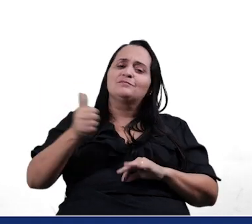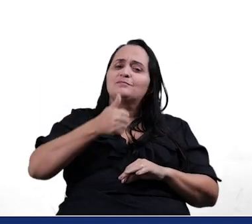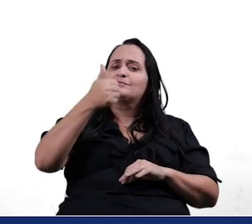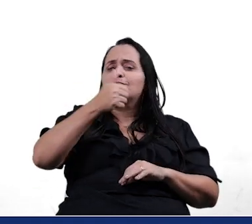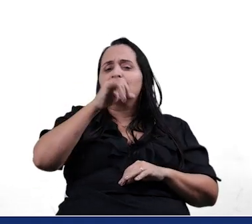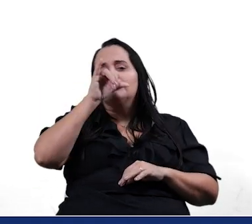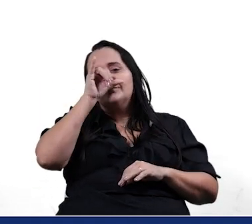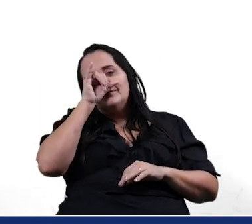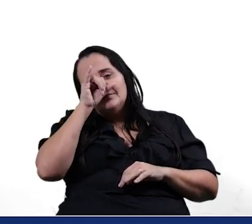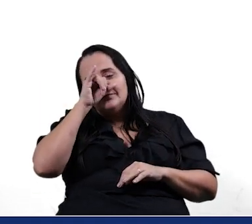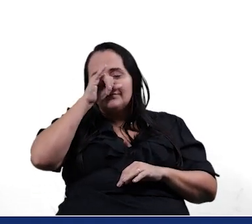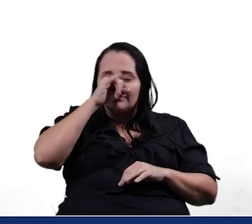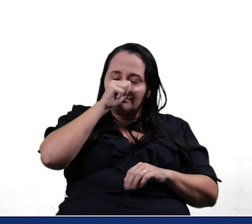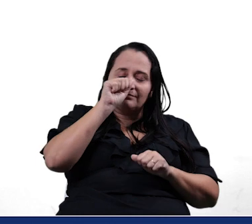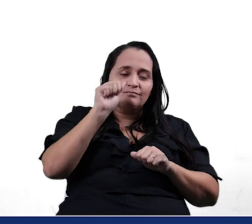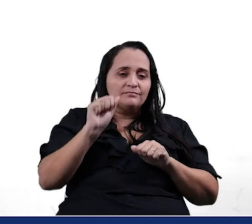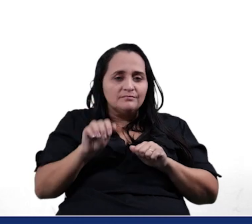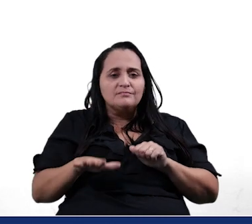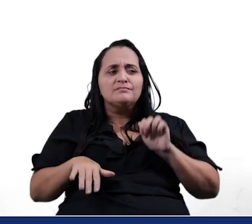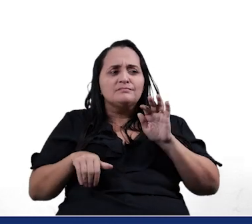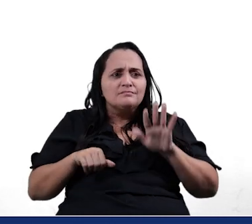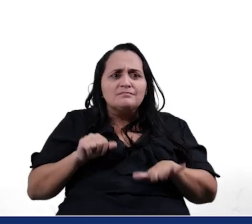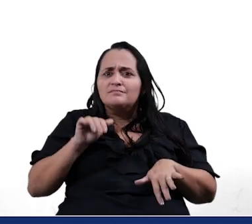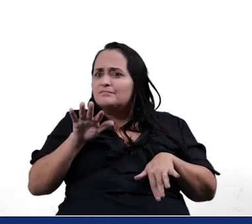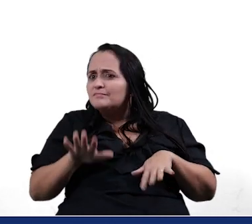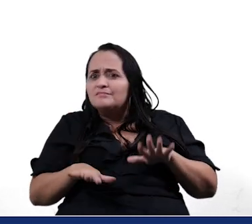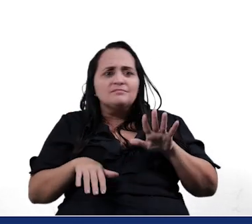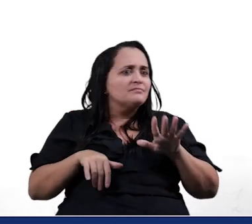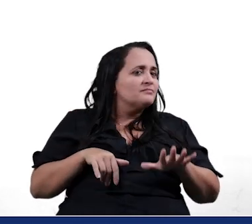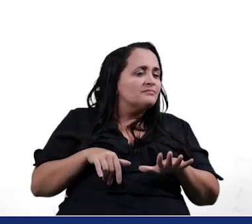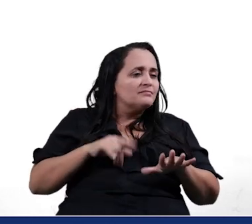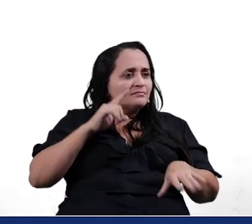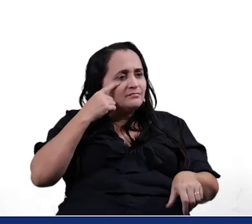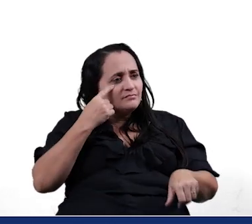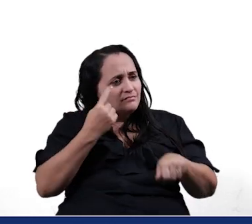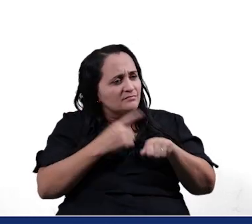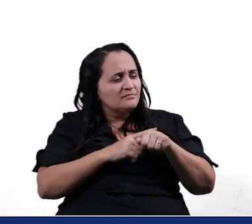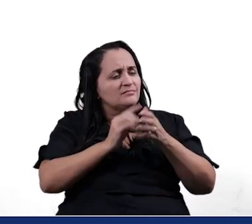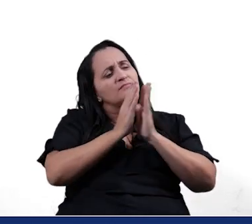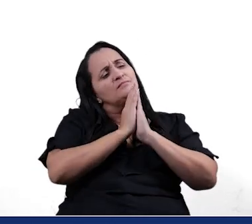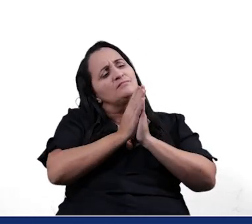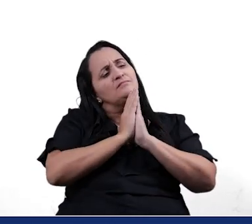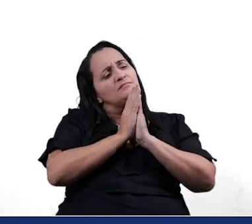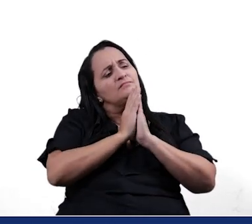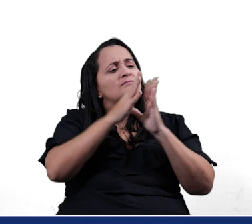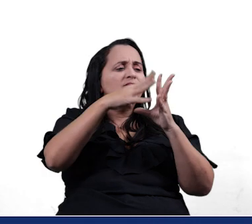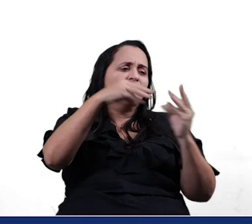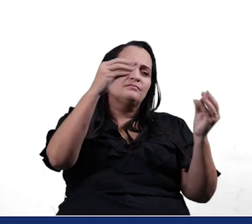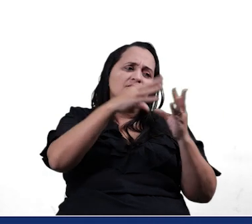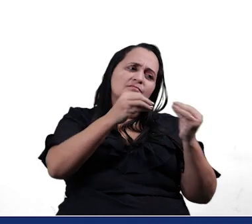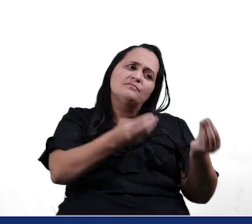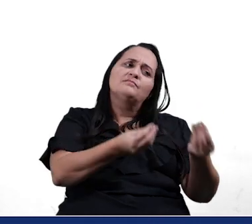andou, encontrou um homem com um feixe de palha e disse: "Por favor, me dê uma palha para fazer